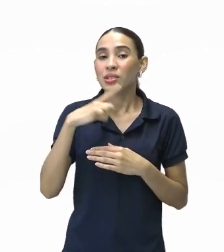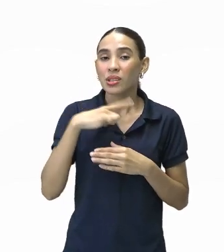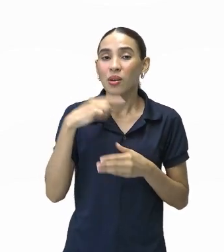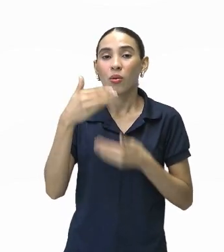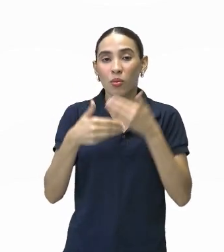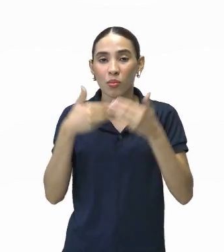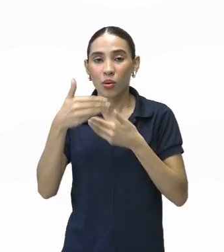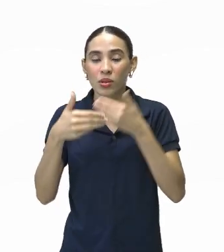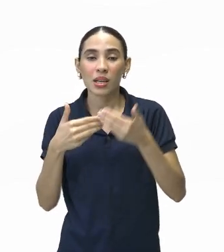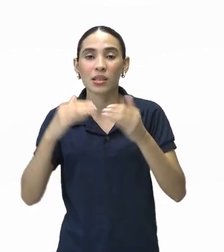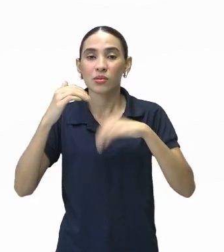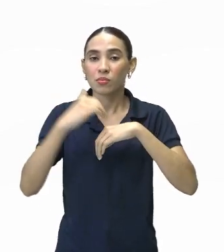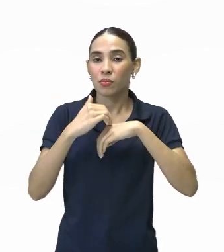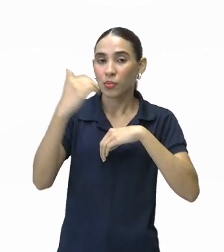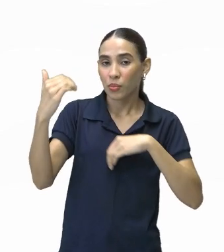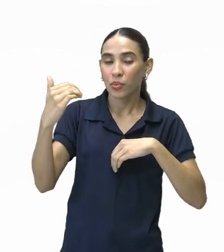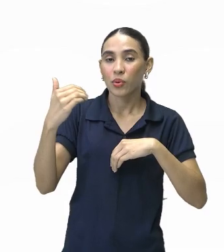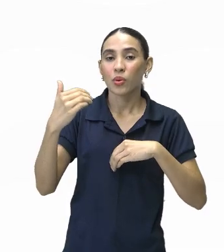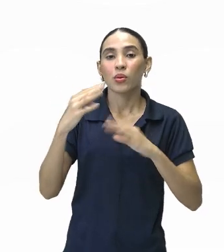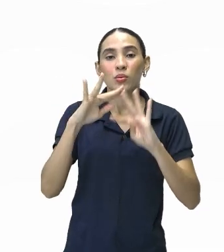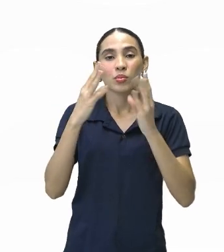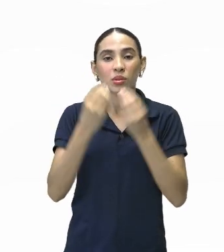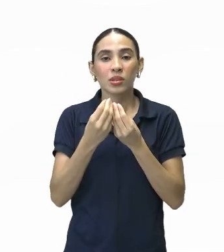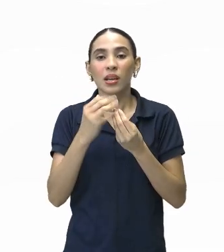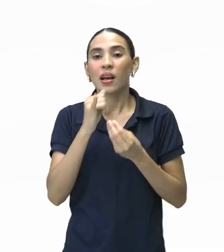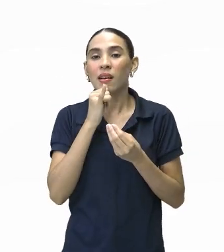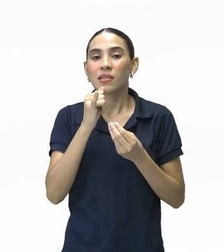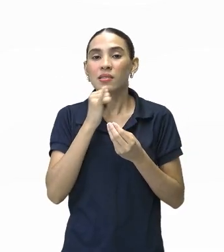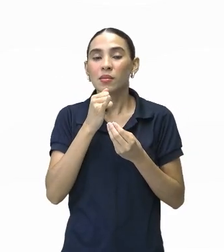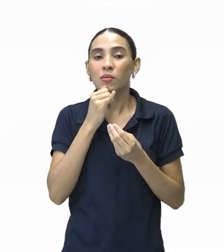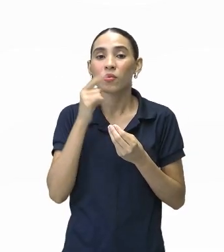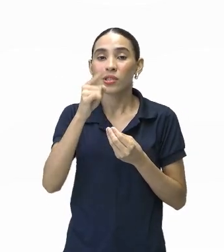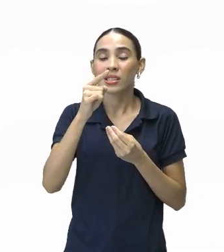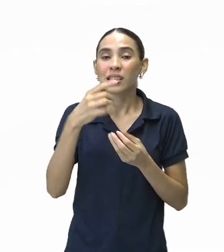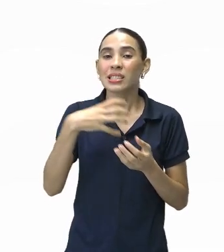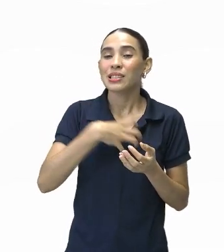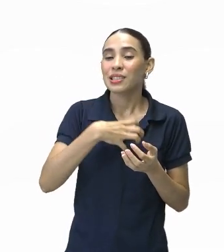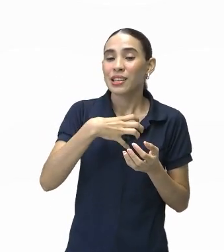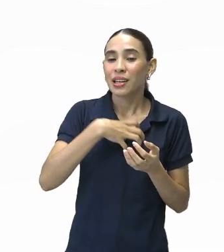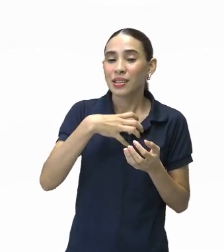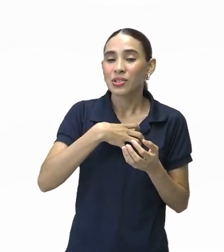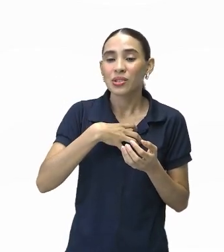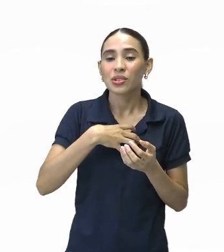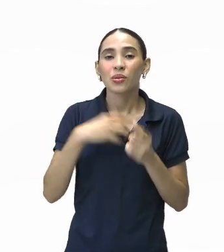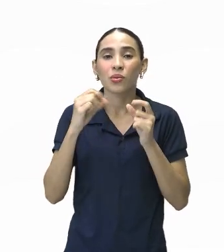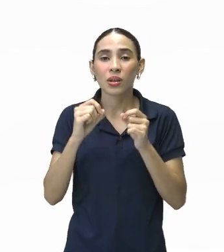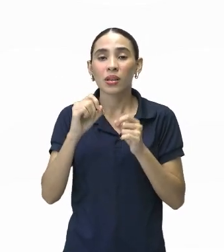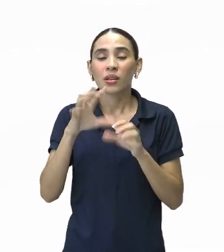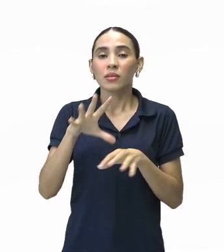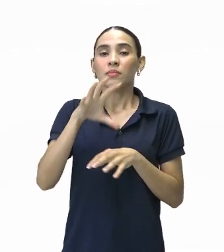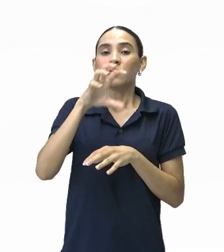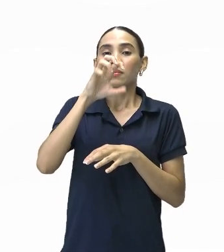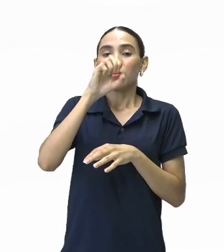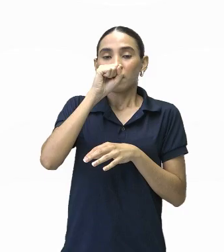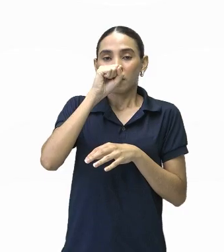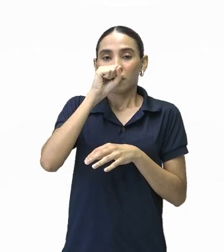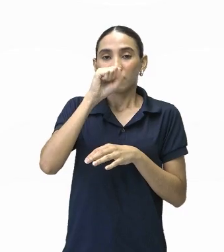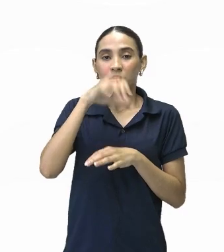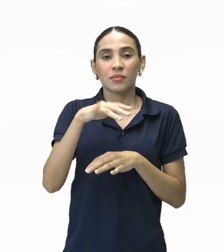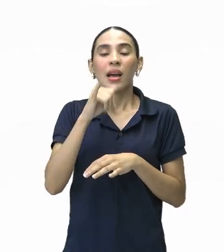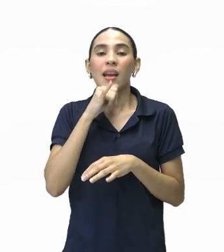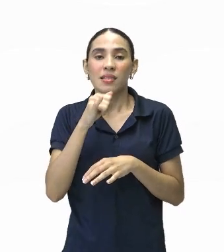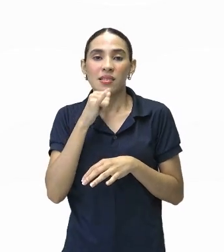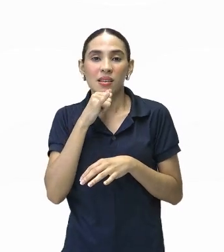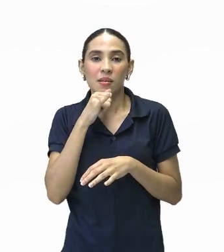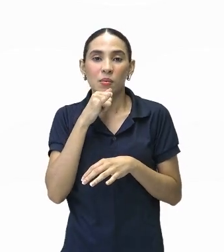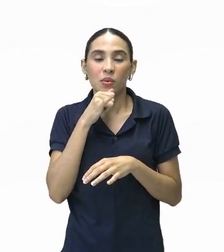processo de eliminação dessas substâncias através de gases que dava para sentir até ao expirar. Só um exemplo